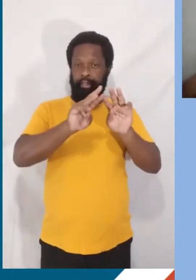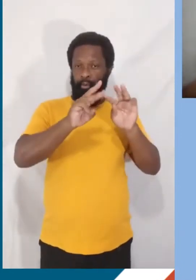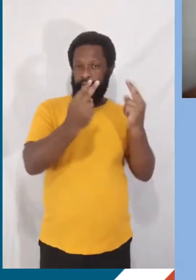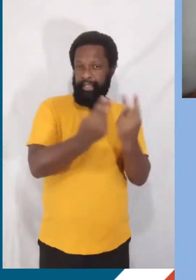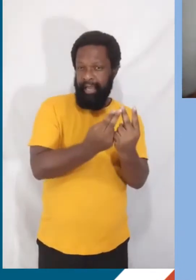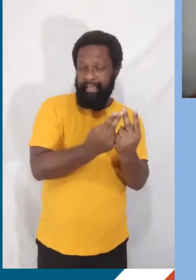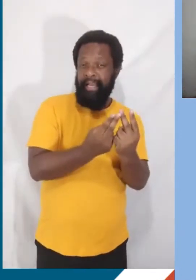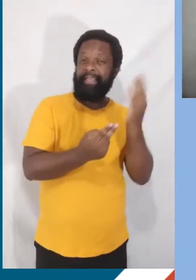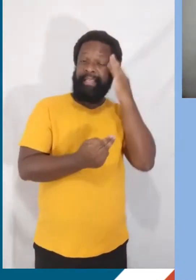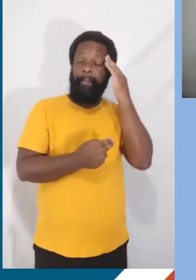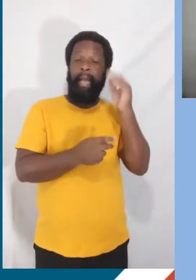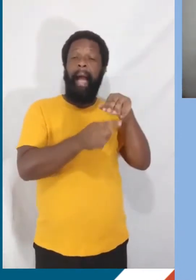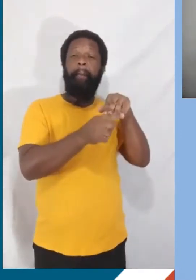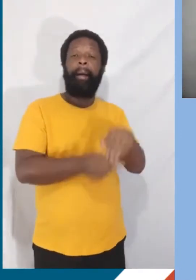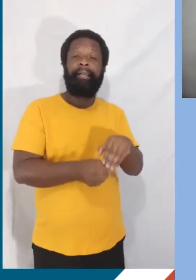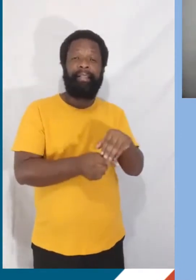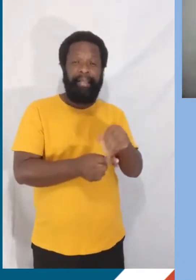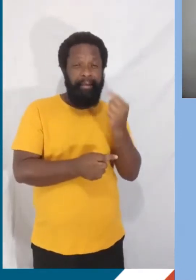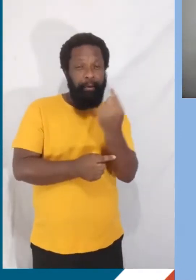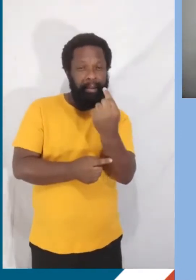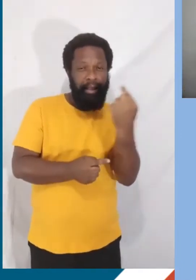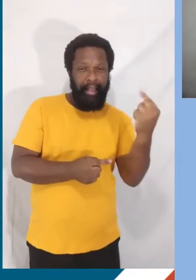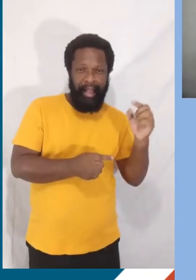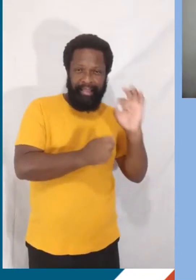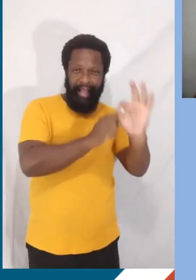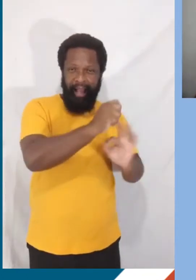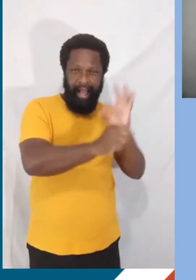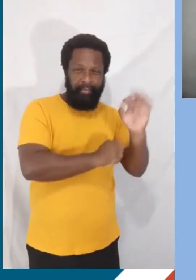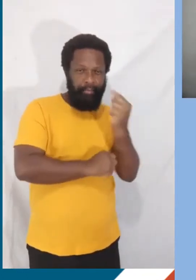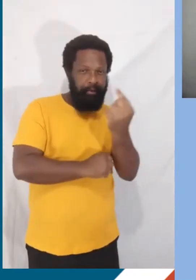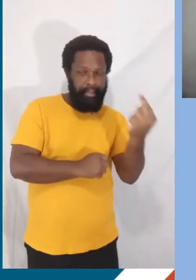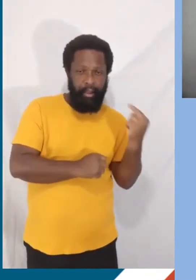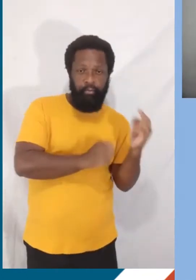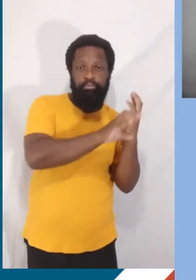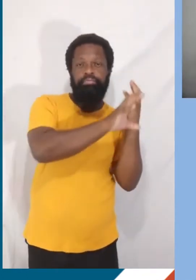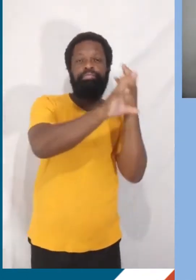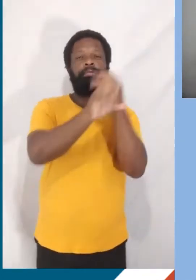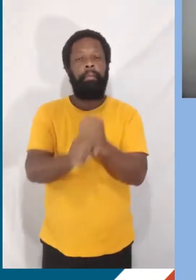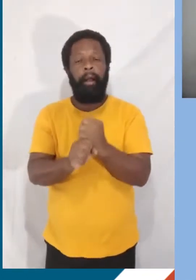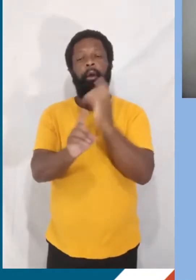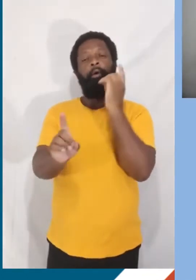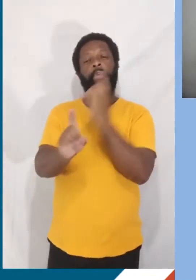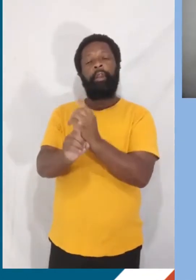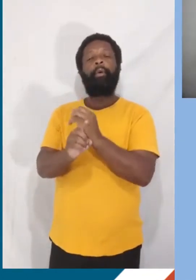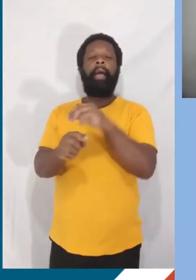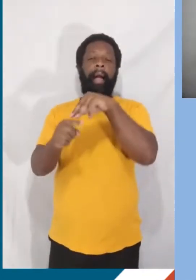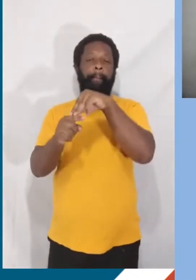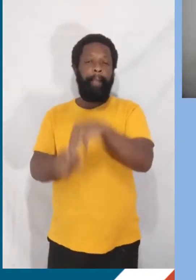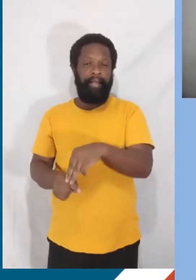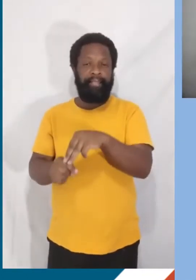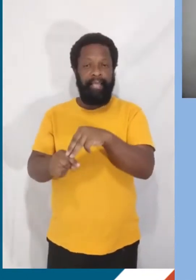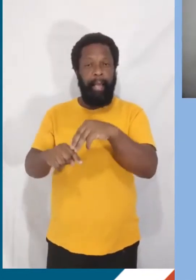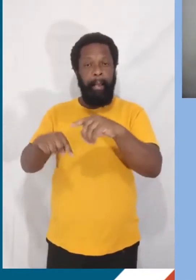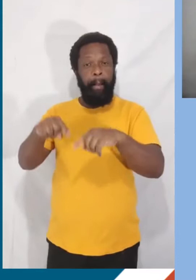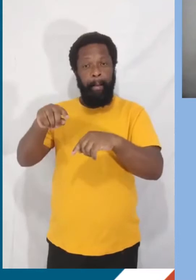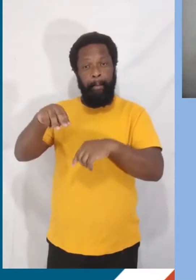uma substância e eu vou ter que saber a massa molar de cada átomo que constitui a substância e somar para obter o valor da